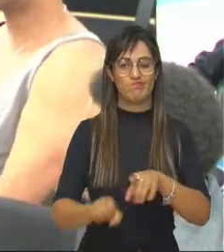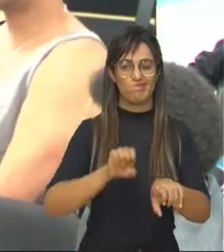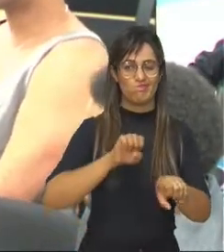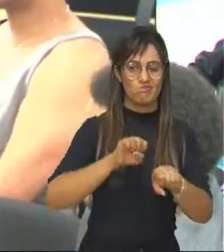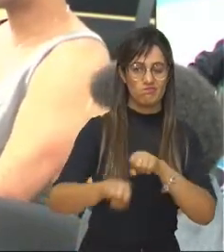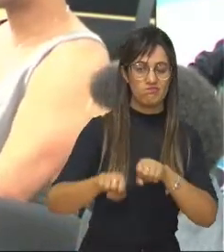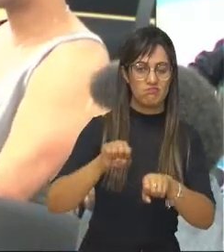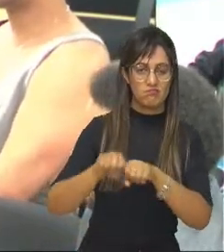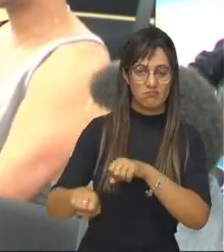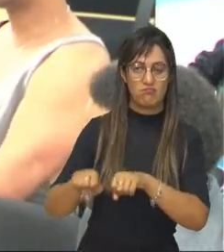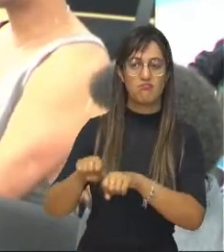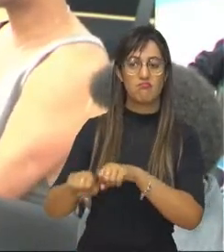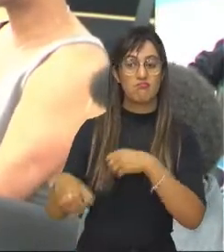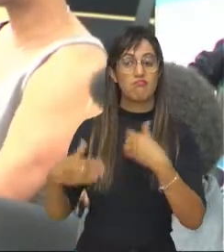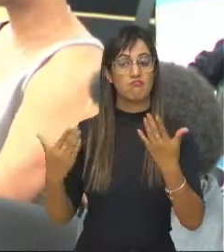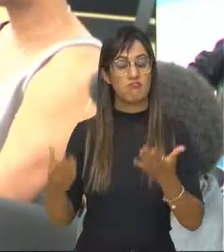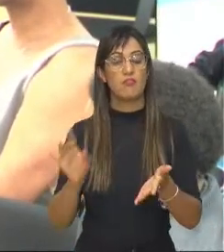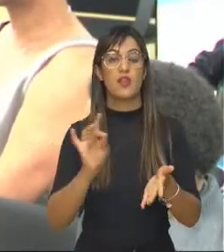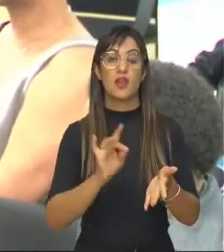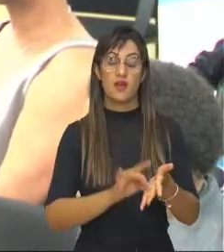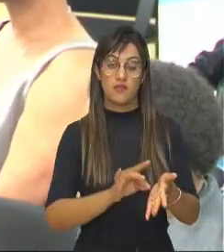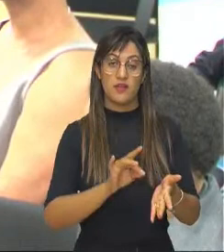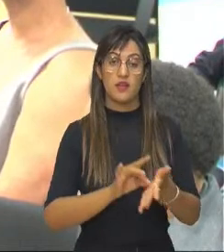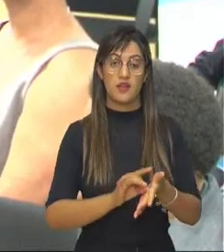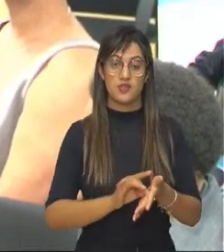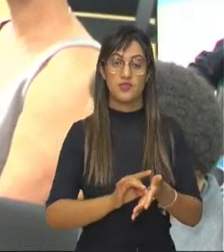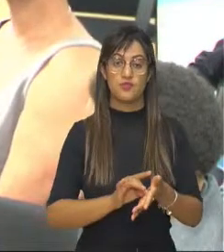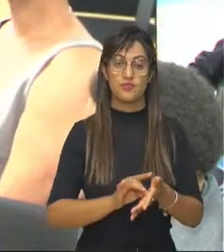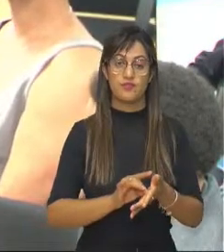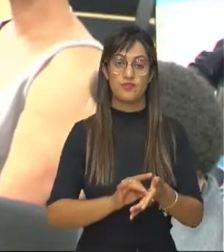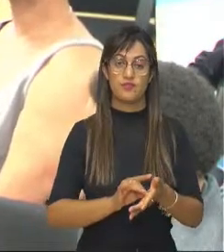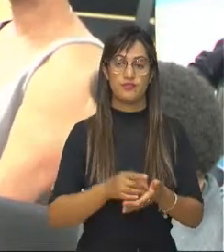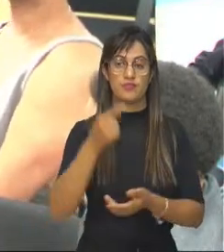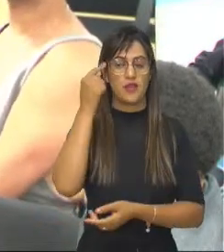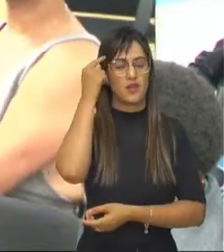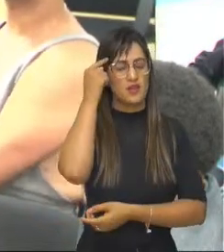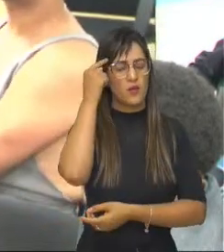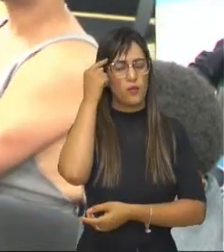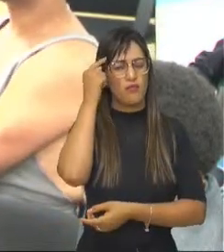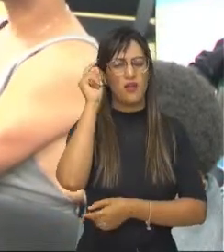perder meus amigos, assim, na verdade. E eu acho que essa